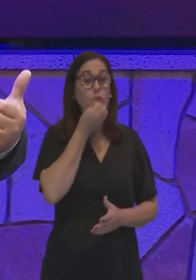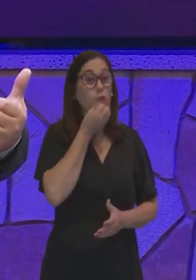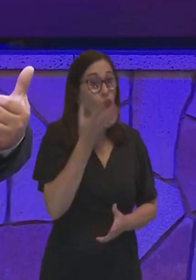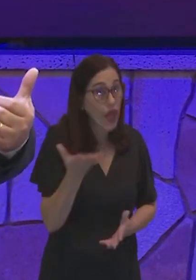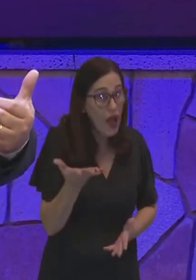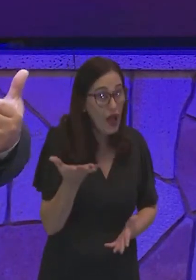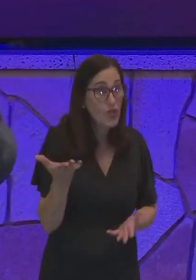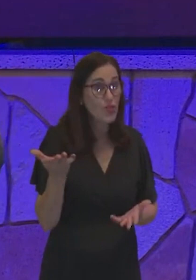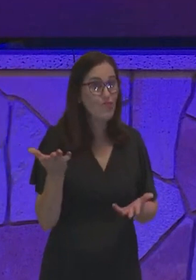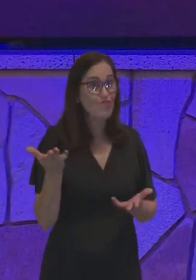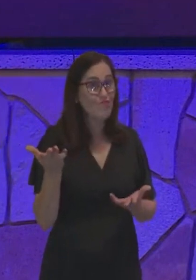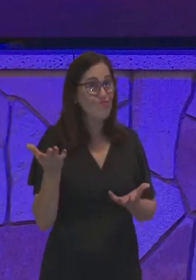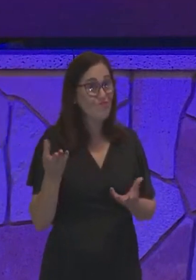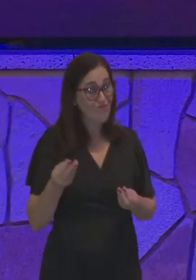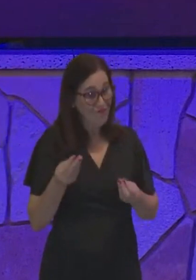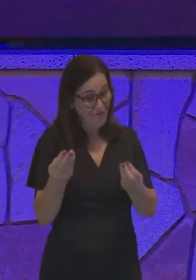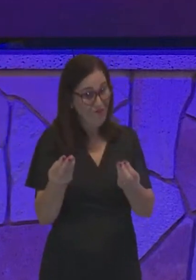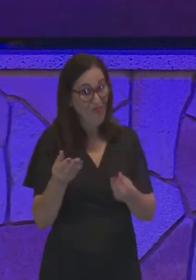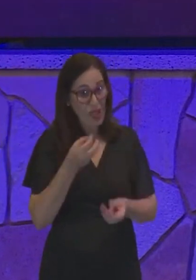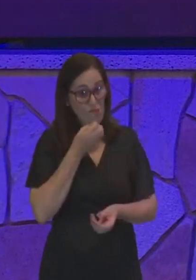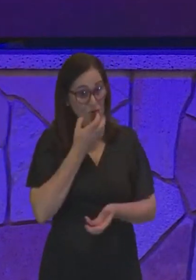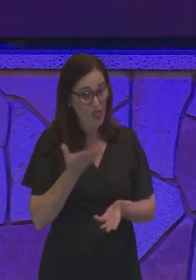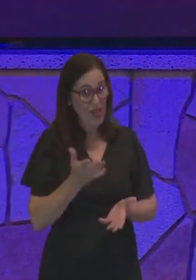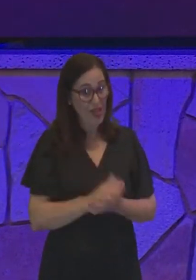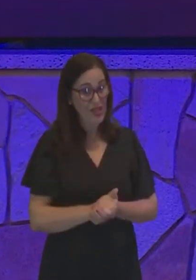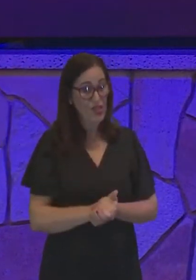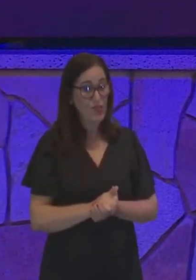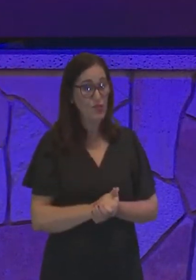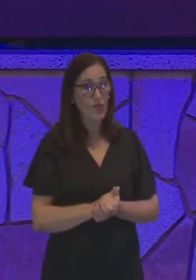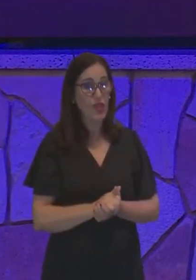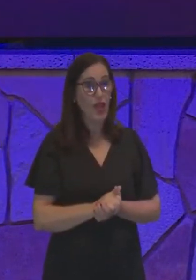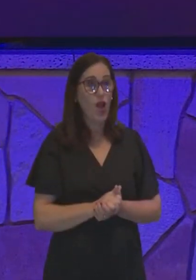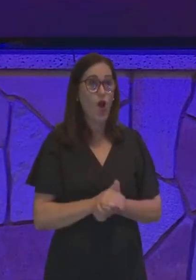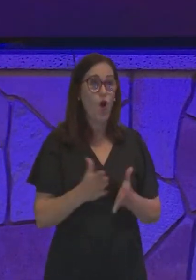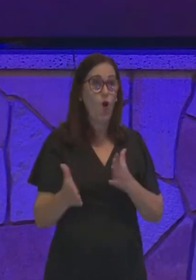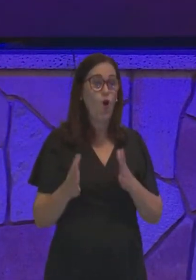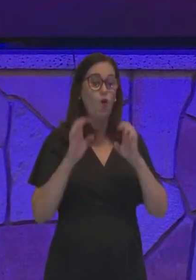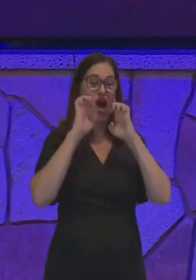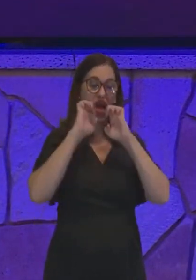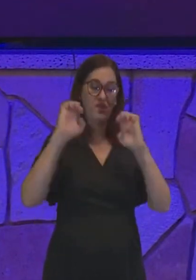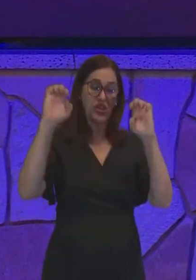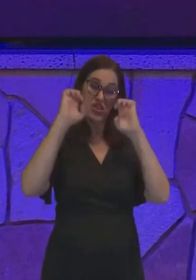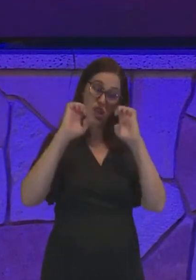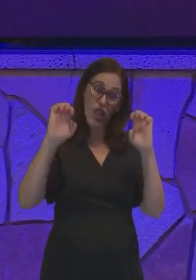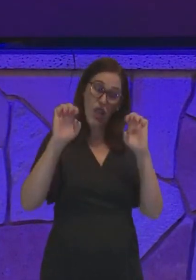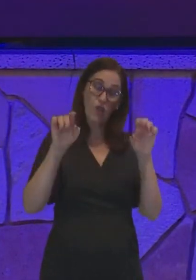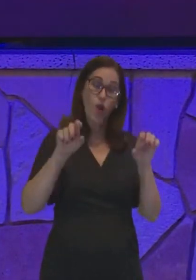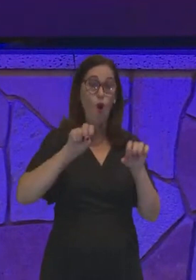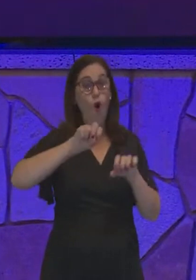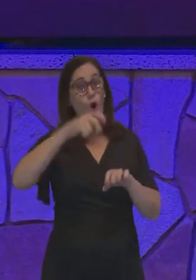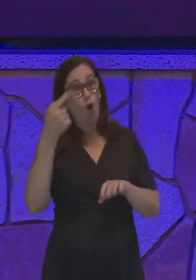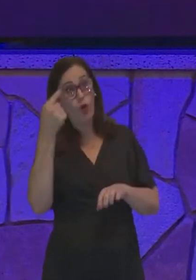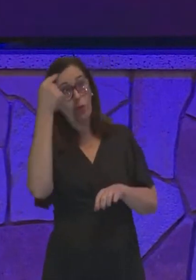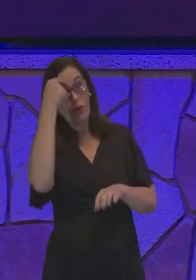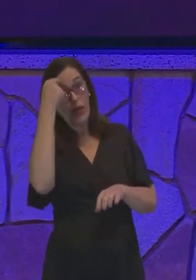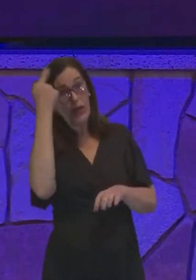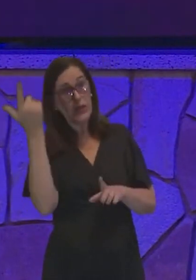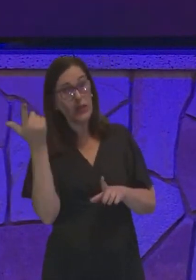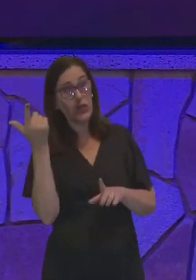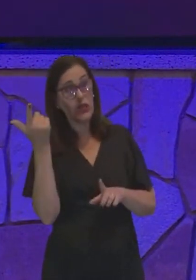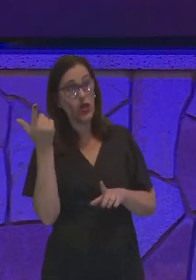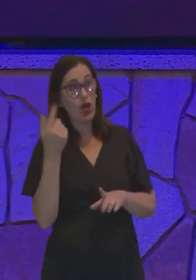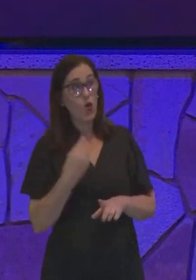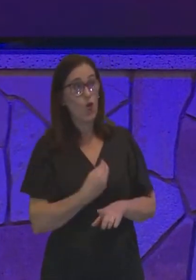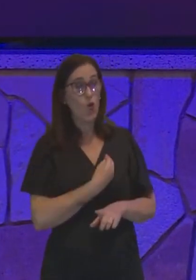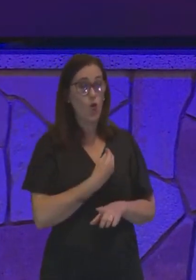há uma linha que caminha por aí, há uma outra que caminha por uma ação evangelística, outros pensam numa aplicação